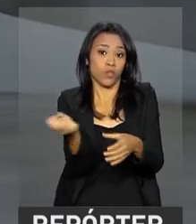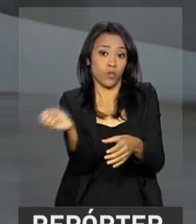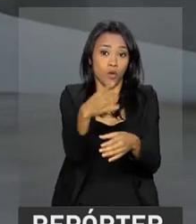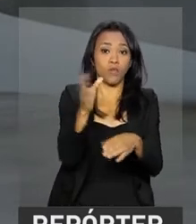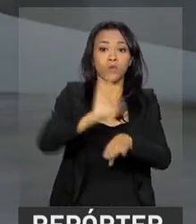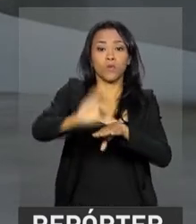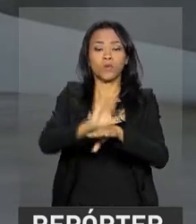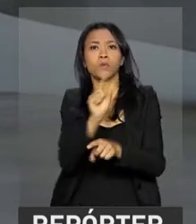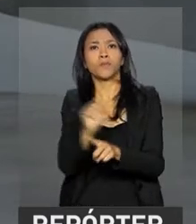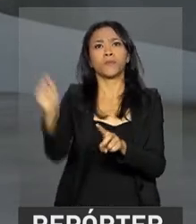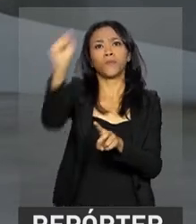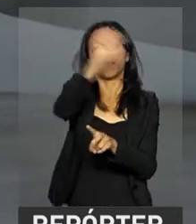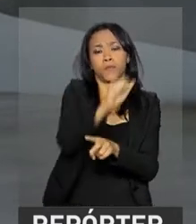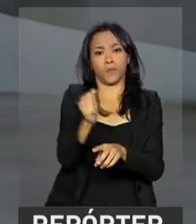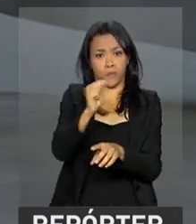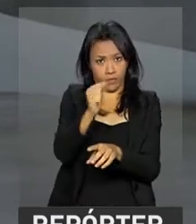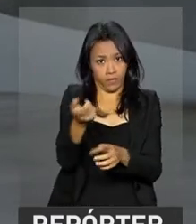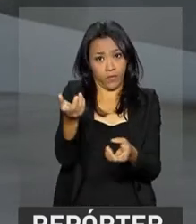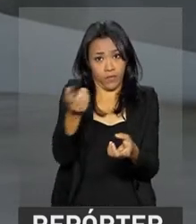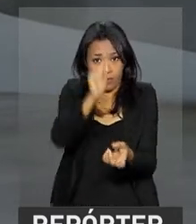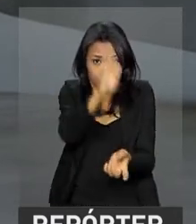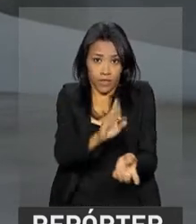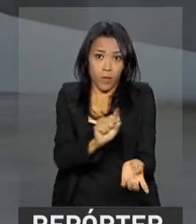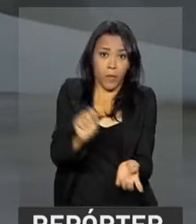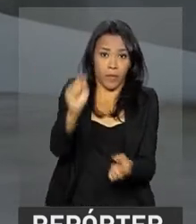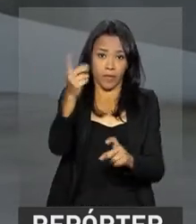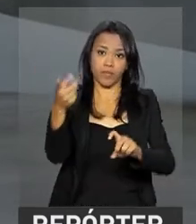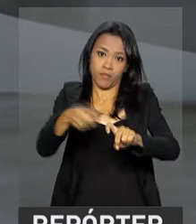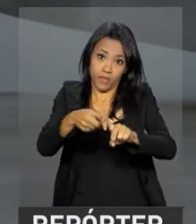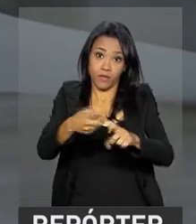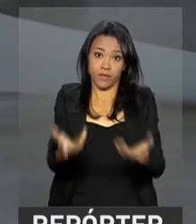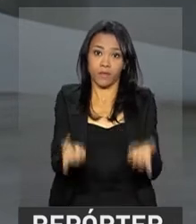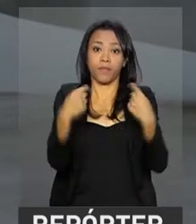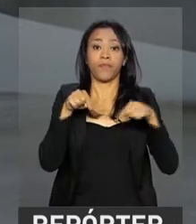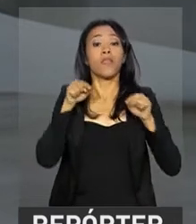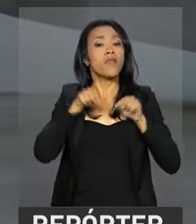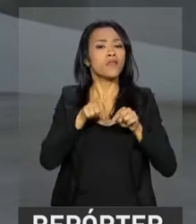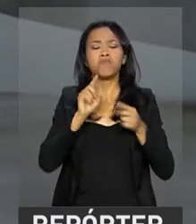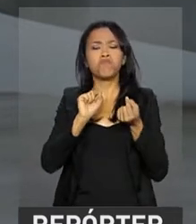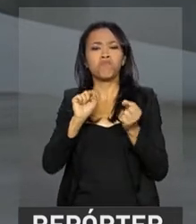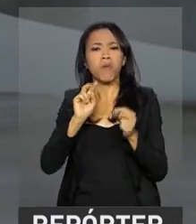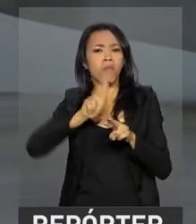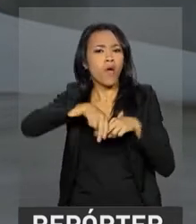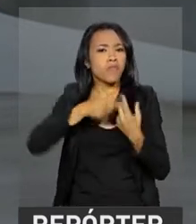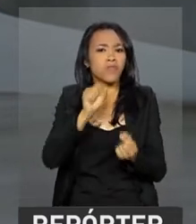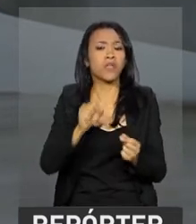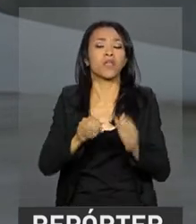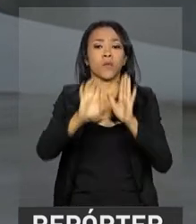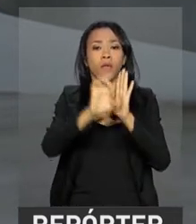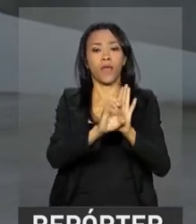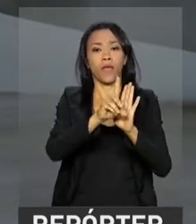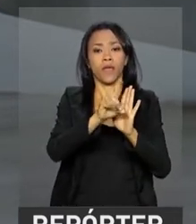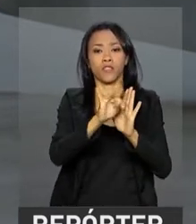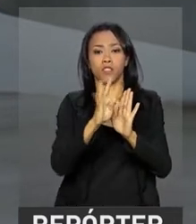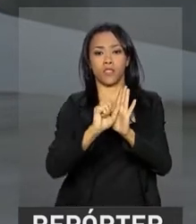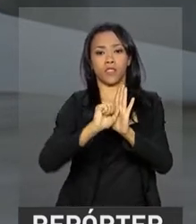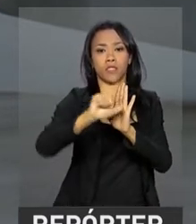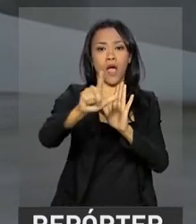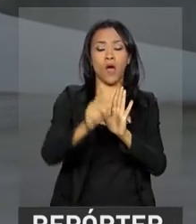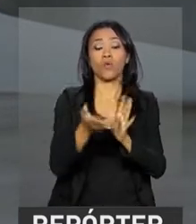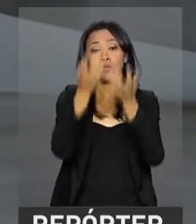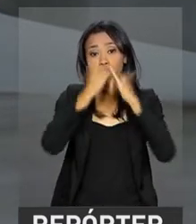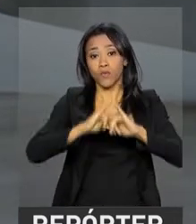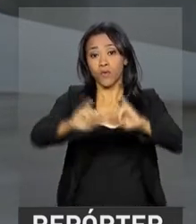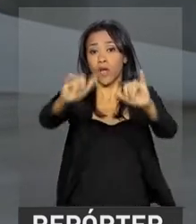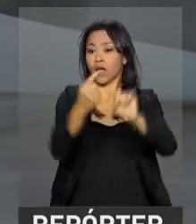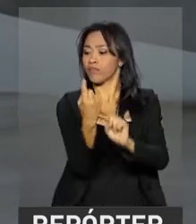de ensino superior de todo o país essa seleção é resultado de um edital publicado em 2014